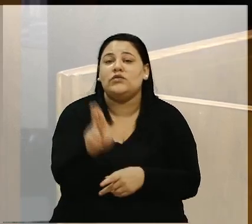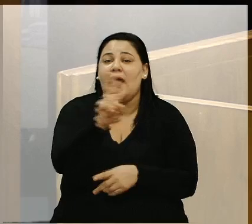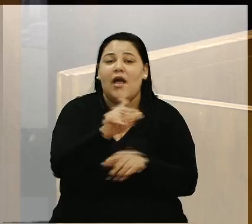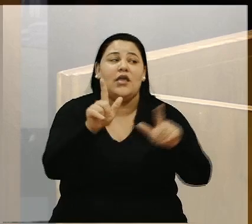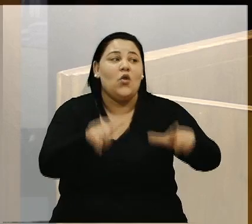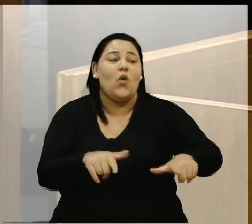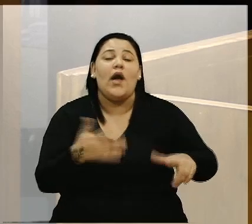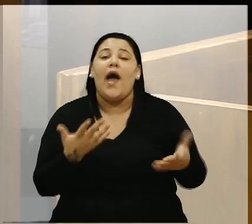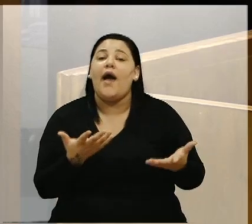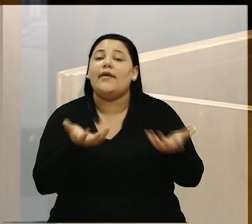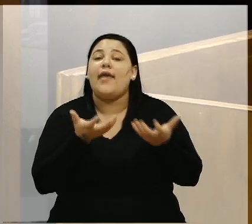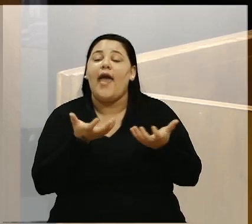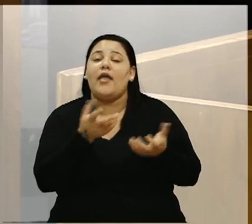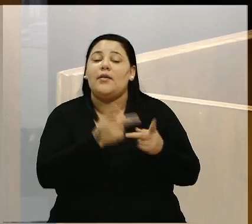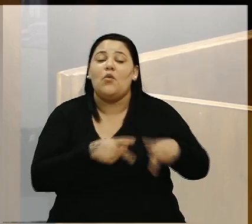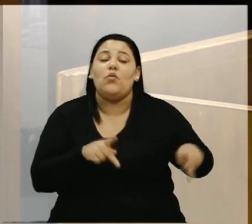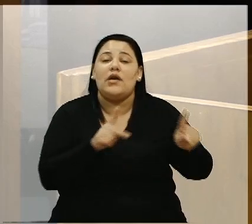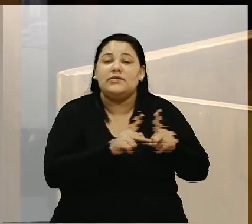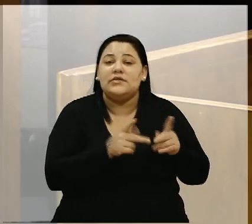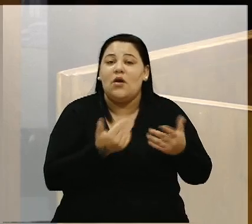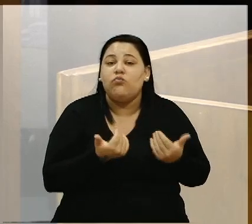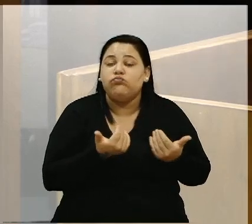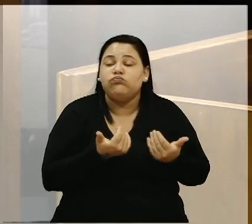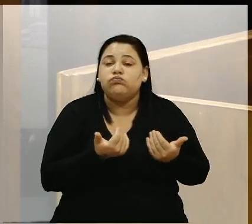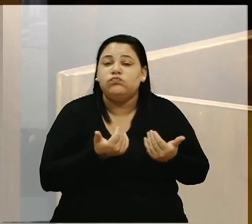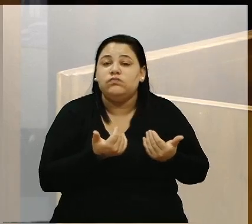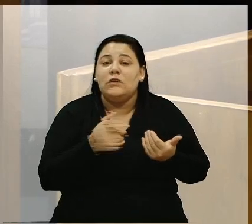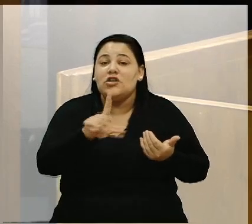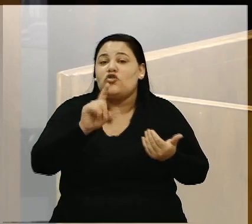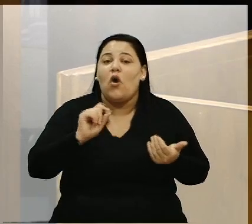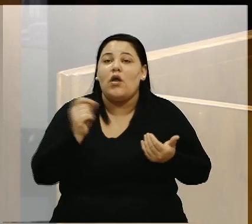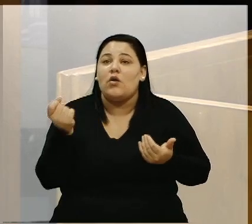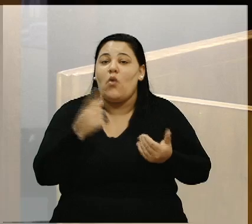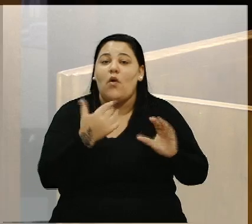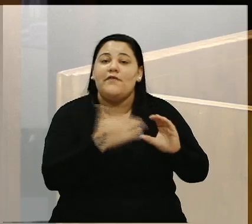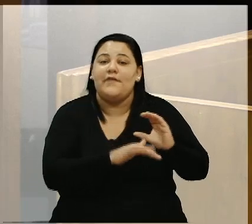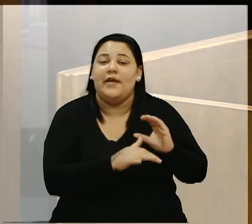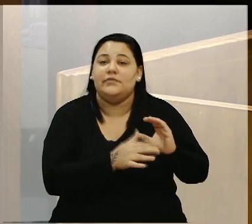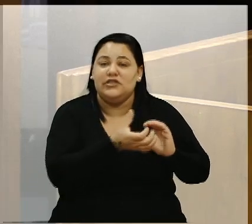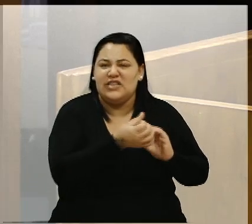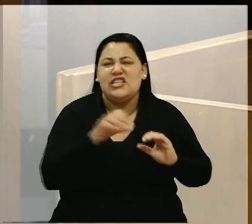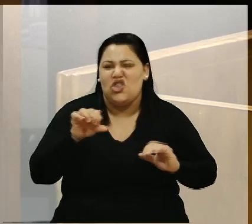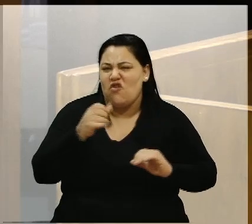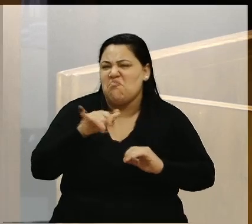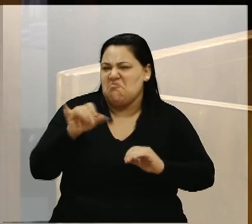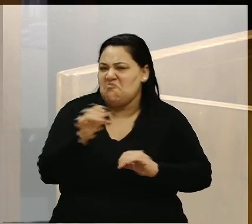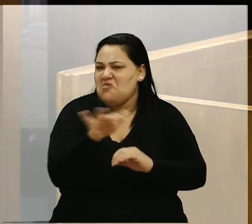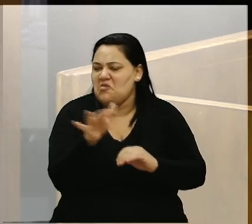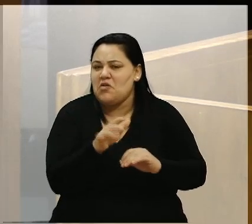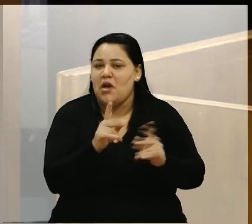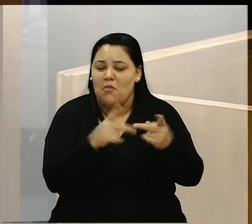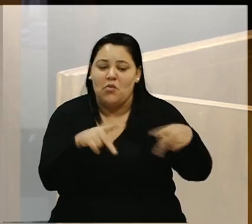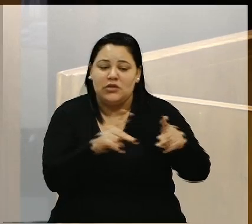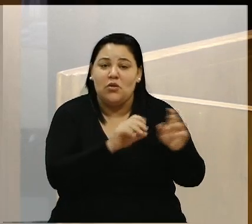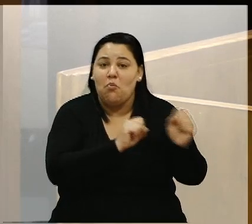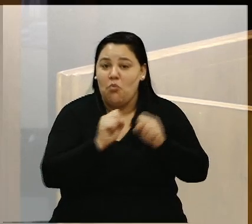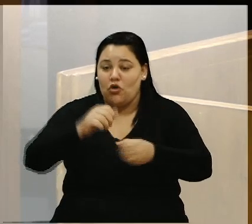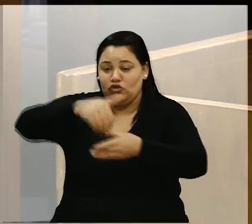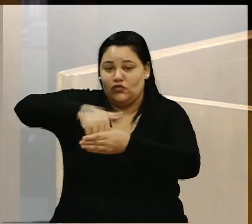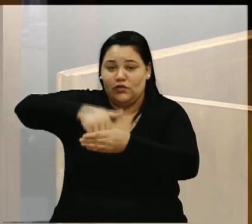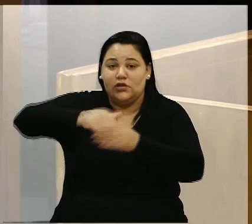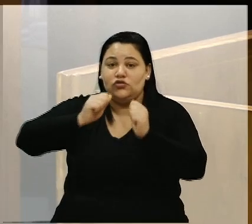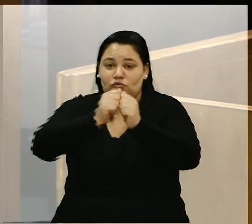é do povo, que se empregue aonde o povo decida, aonde as pessoas vão poder votar. Aqui nós